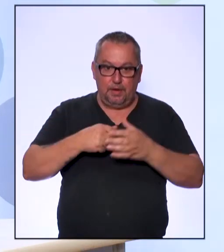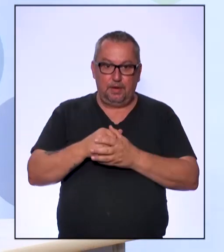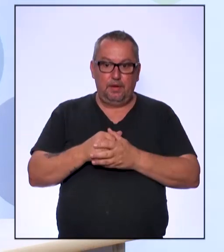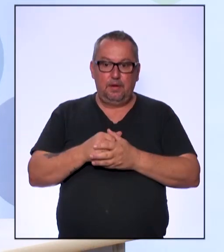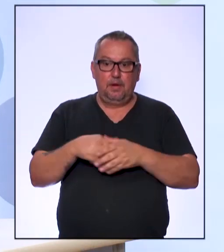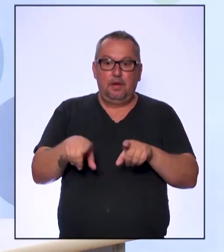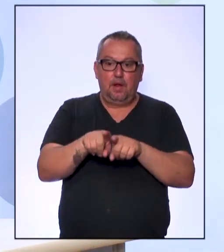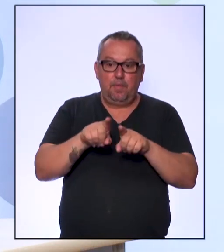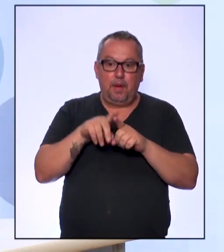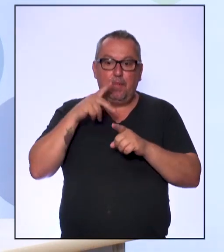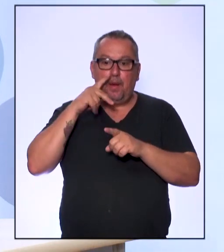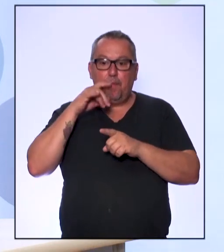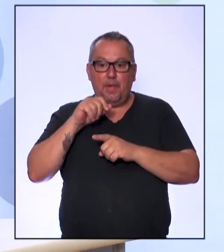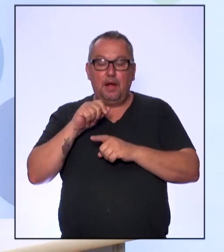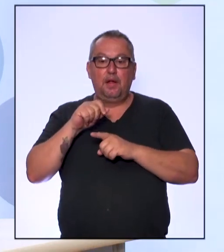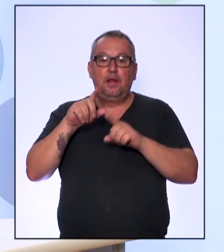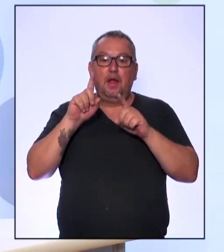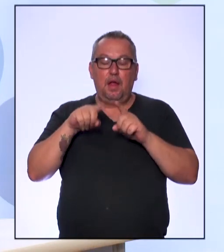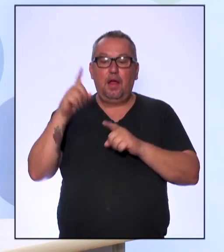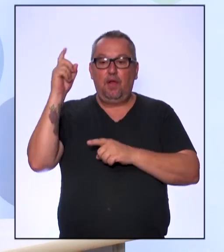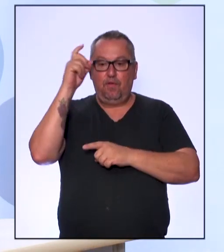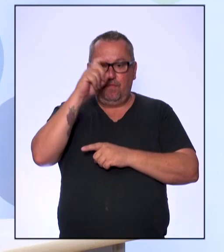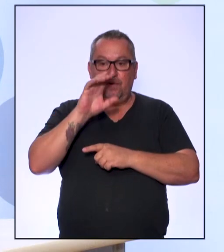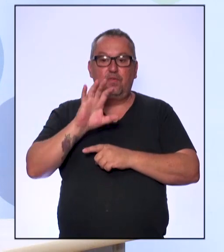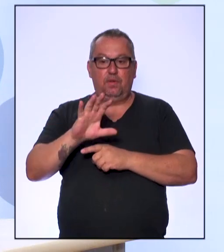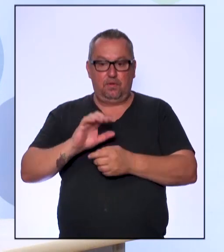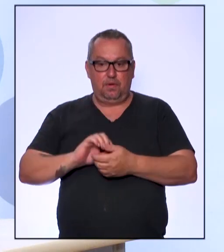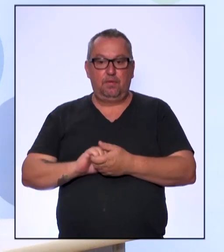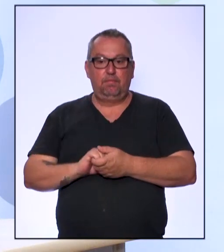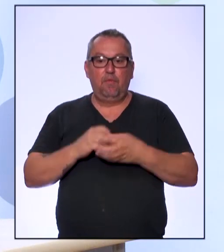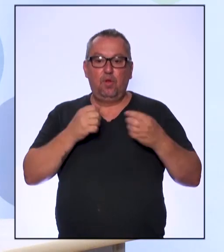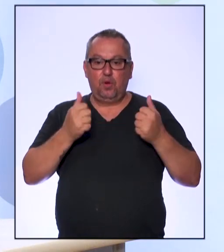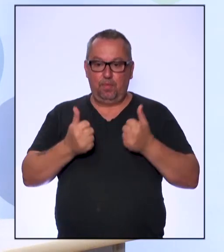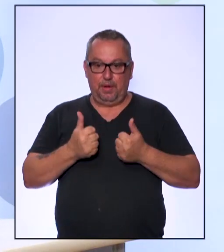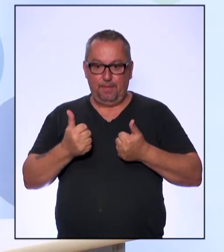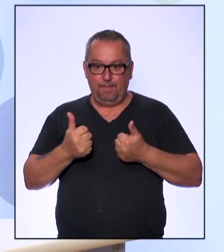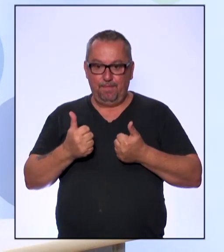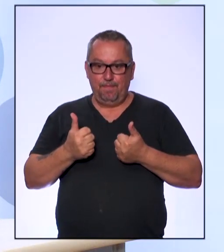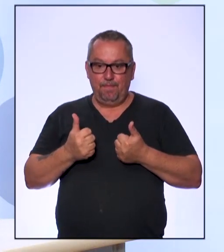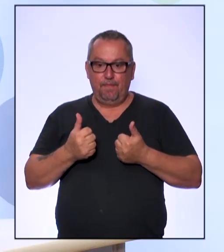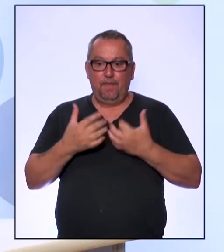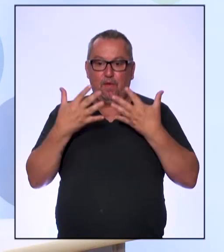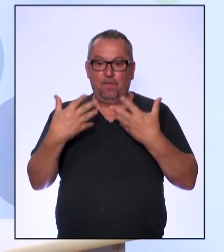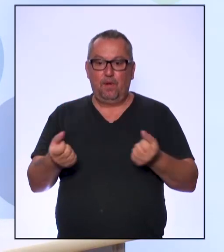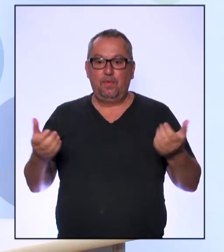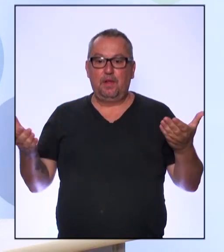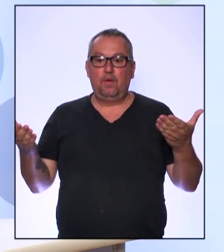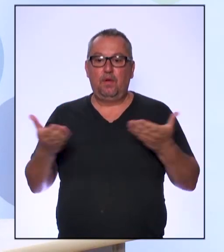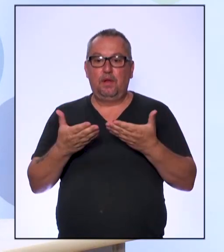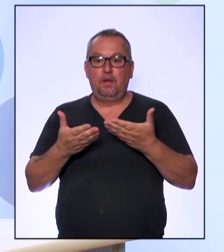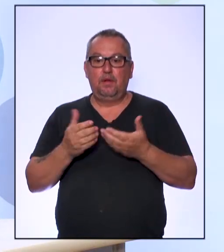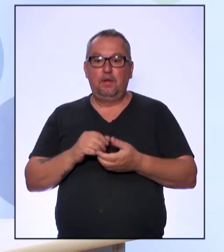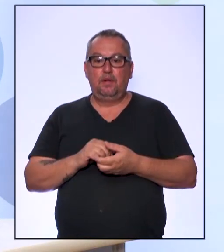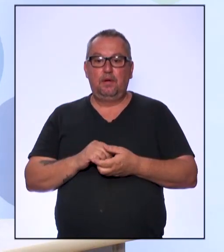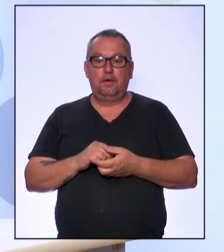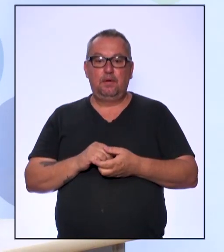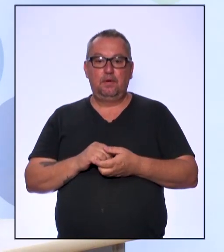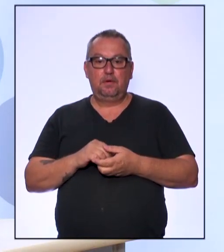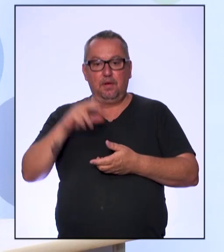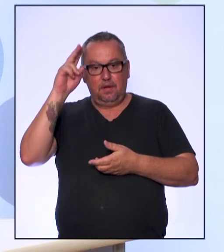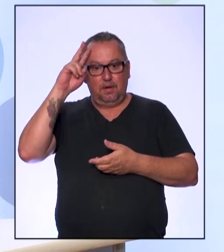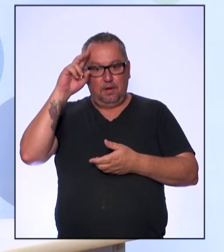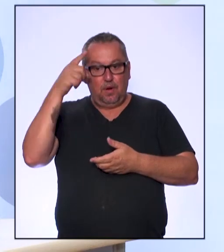até para os pais. É bem complicado isso, né? Tudo bem? Então, vamos agora, retomando o